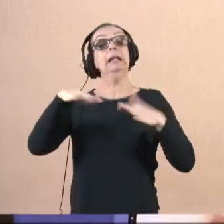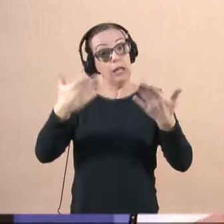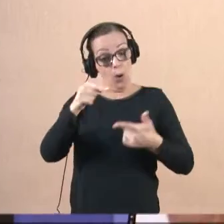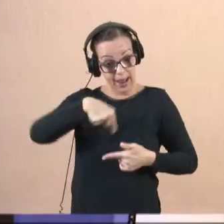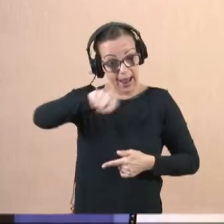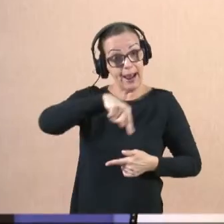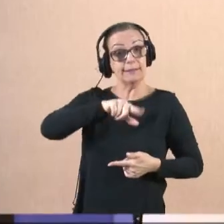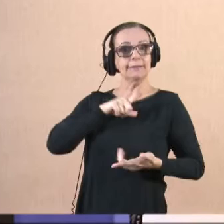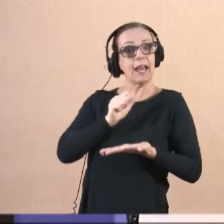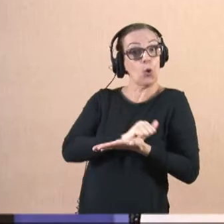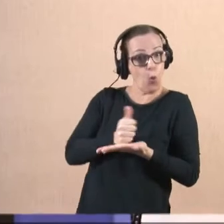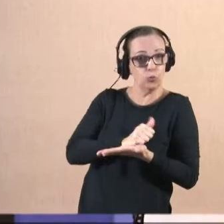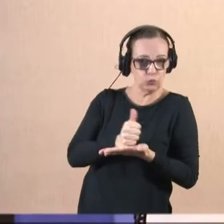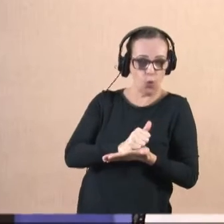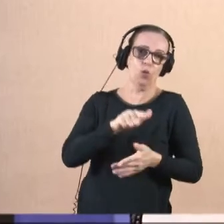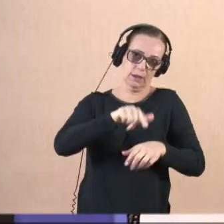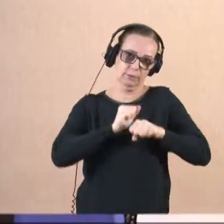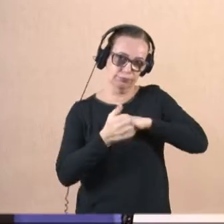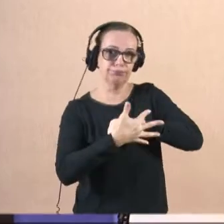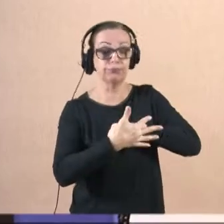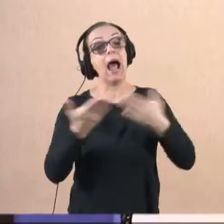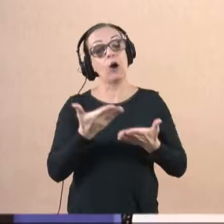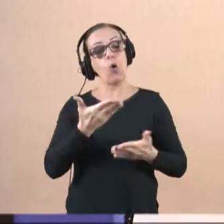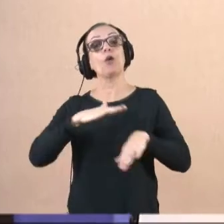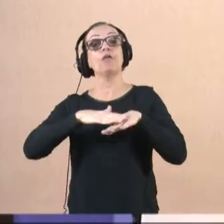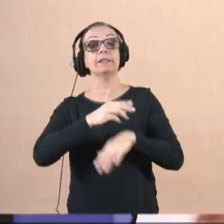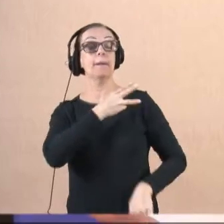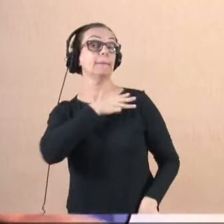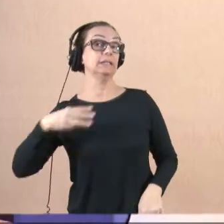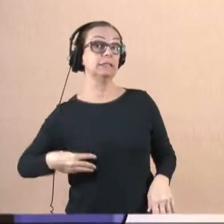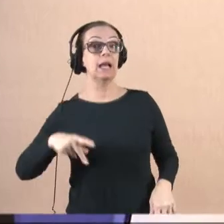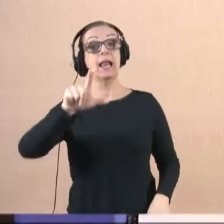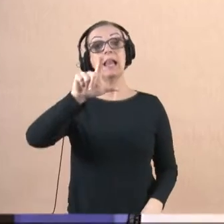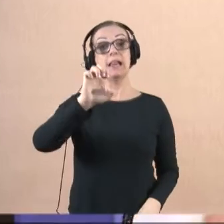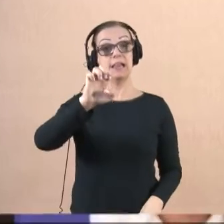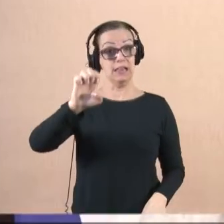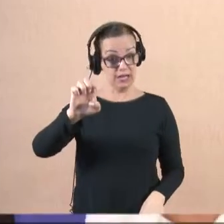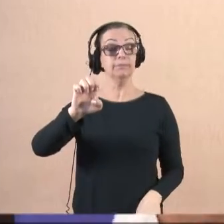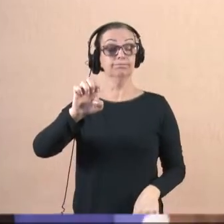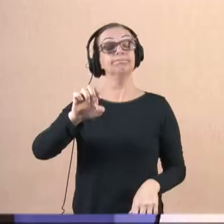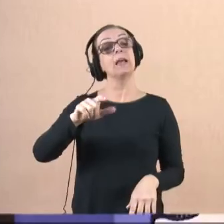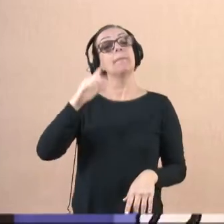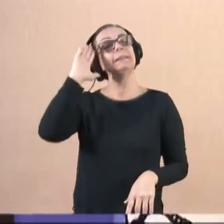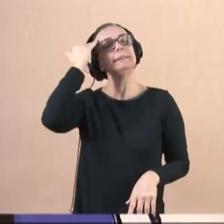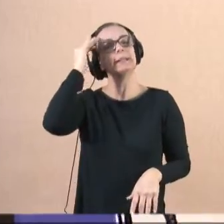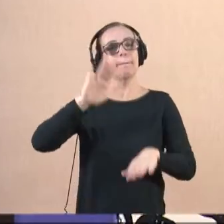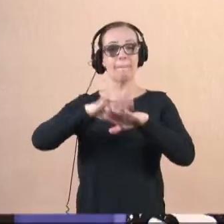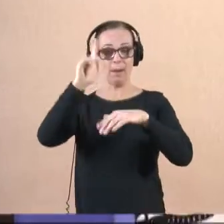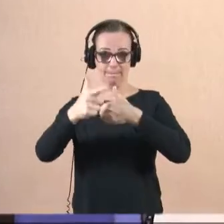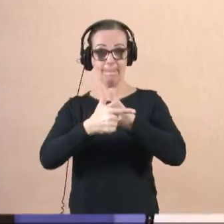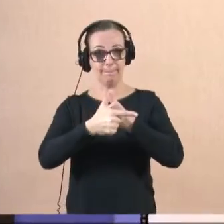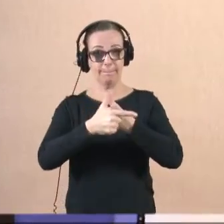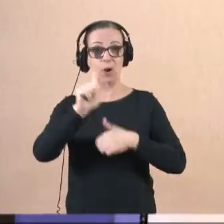controlados e para falar disso vamos conversar com o ministro da embaixada o senhor lidian para entender um pouco mais sobre o papel